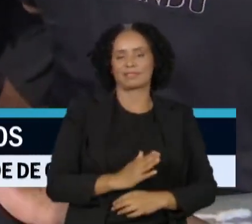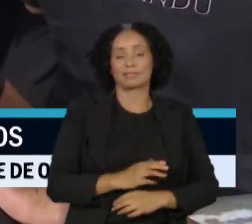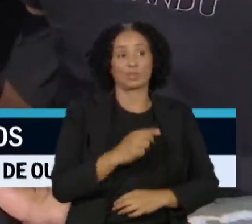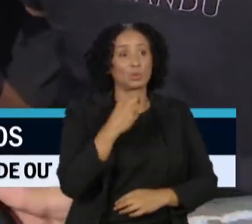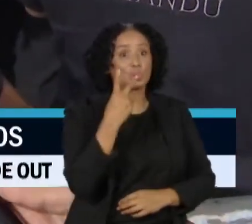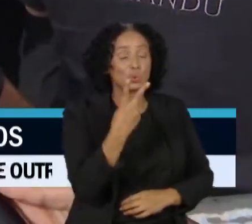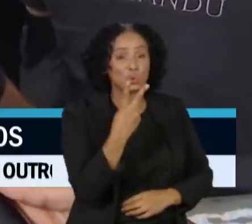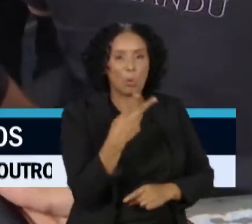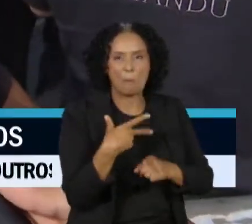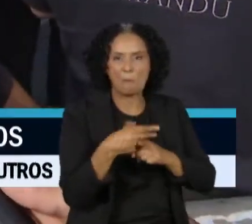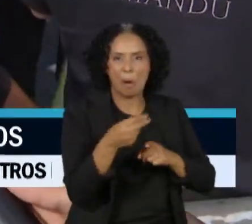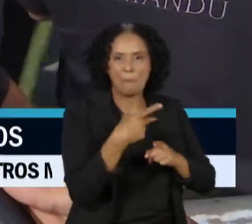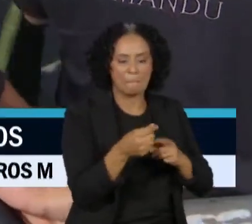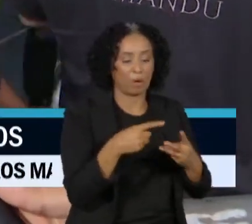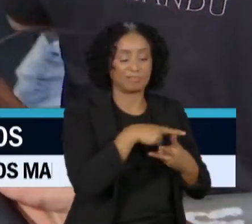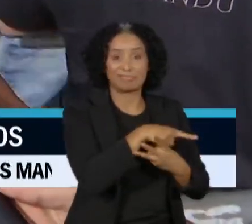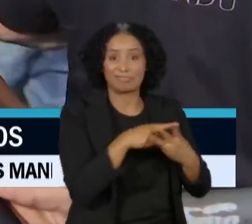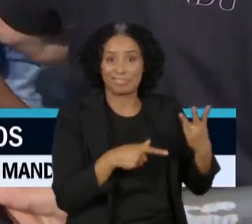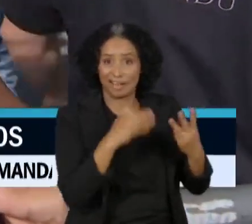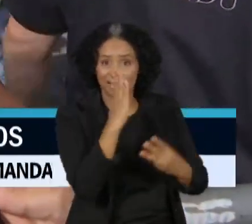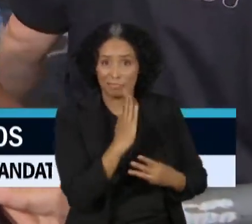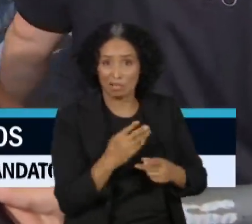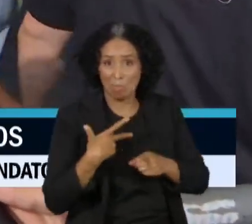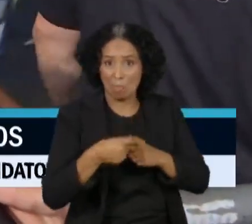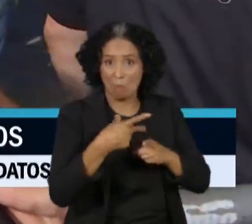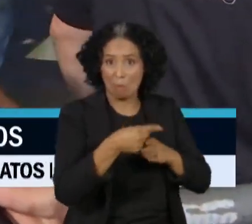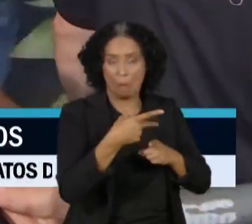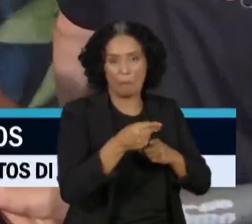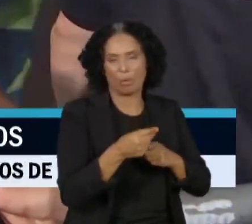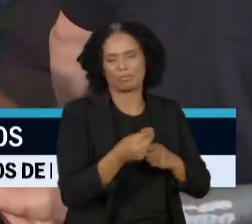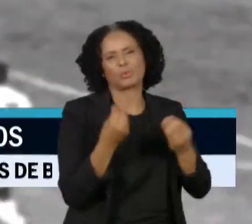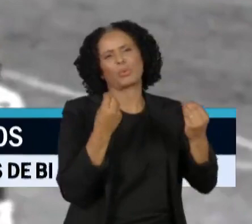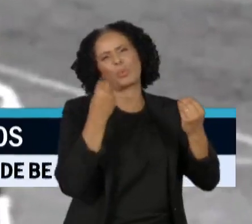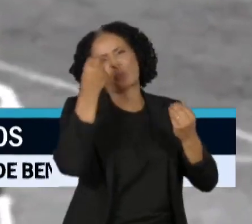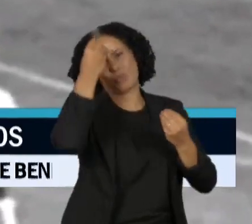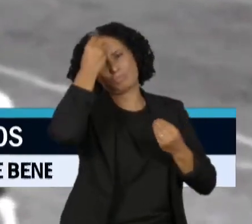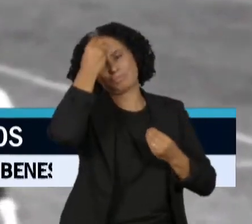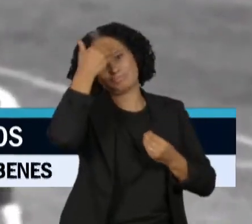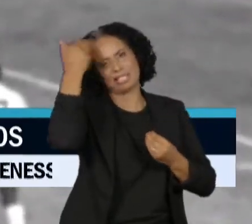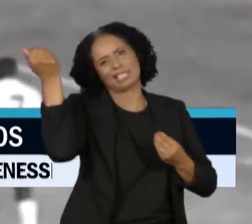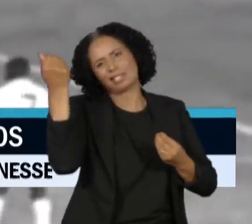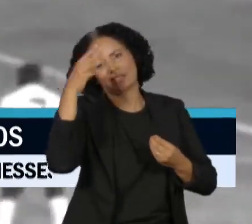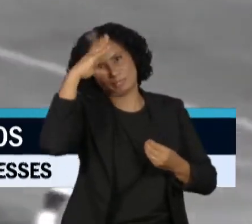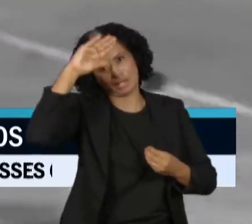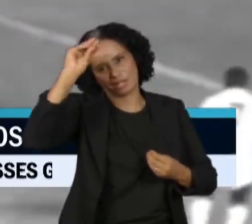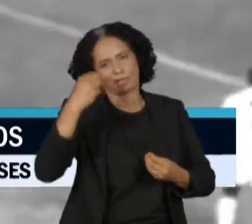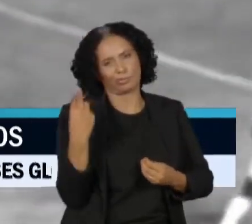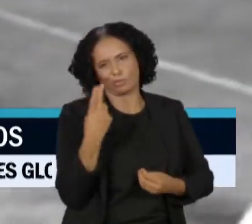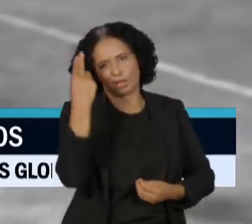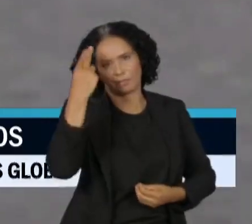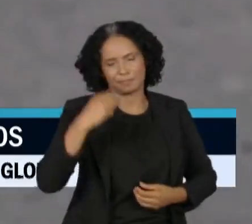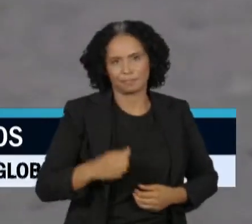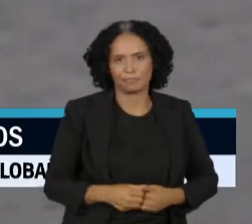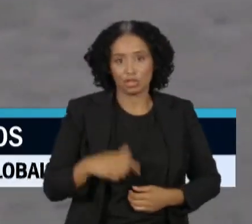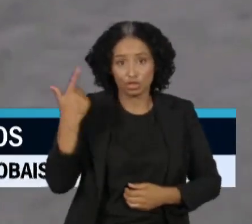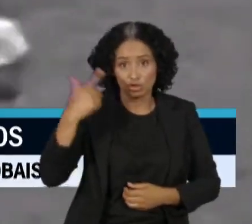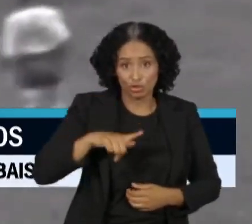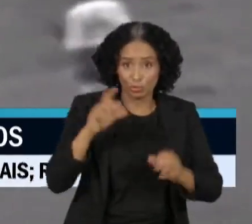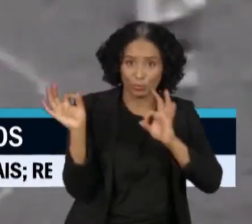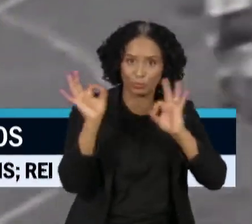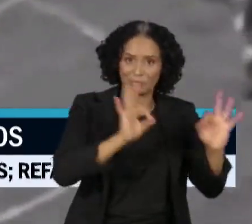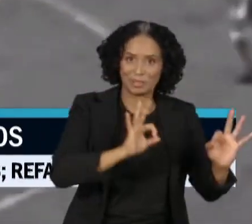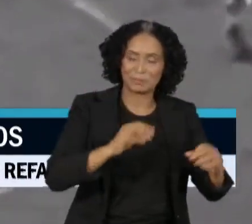Santos Mundial, 3 pela seleção brasileira. Não tem como você esquecer Pelé. E os que não se cansam de ver o replay. Eu